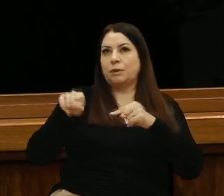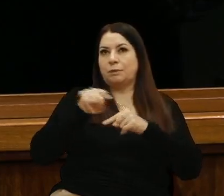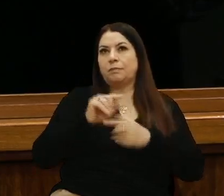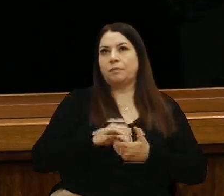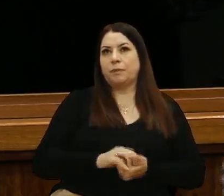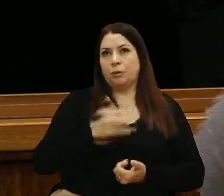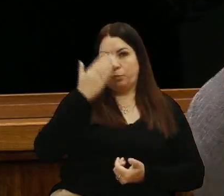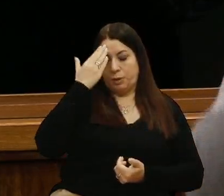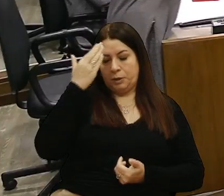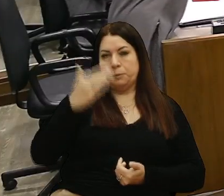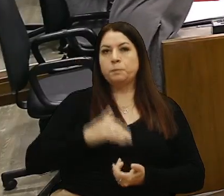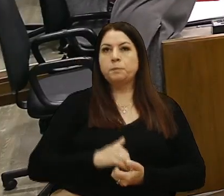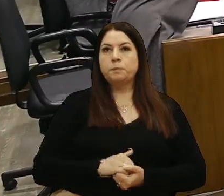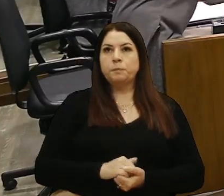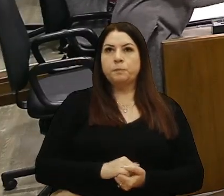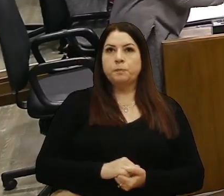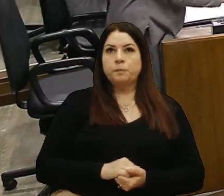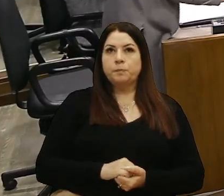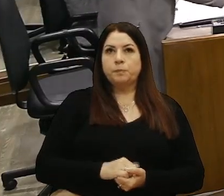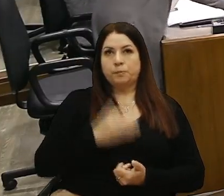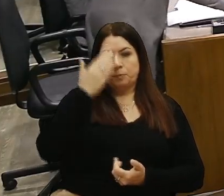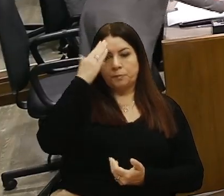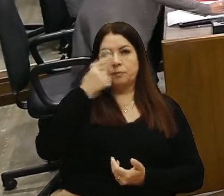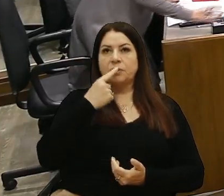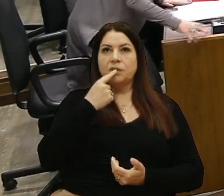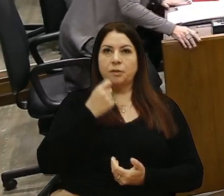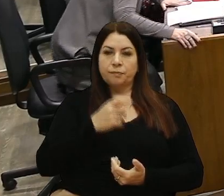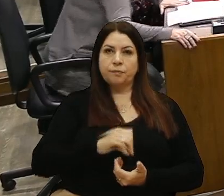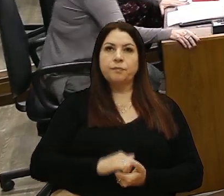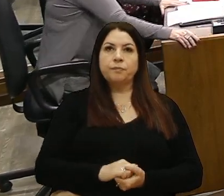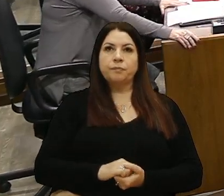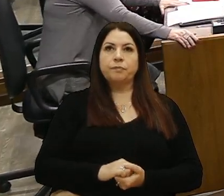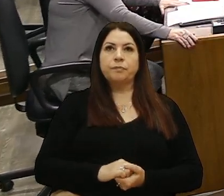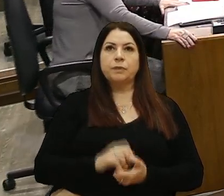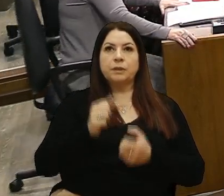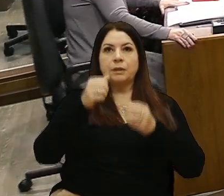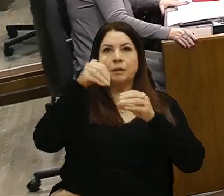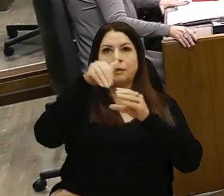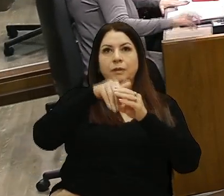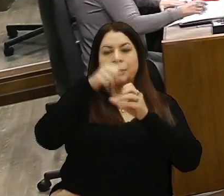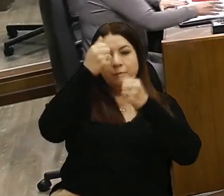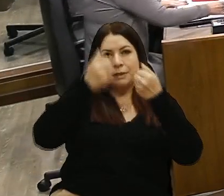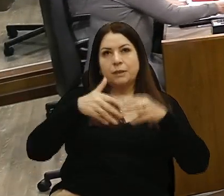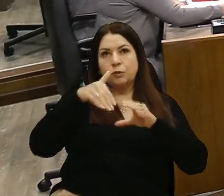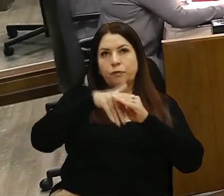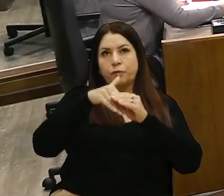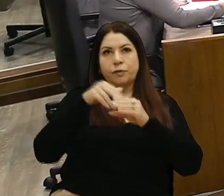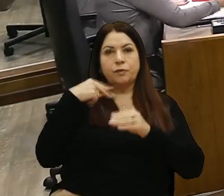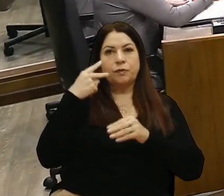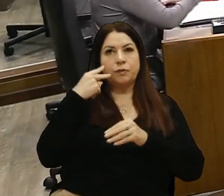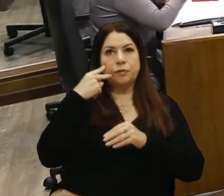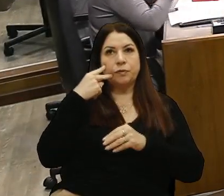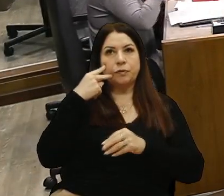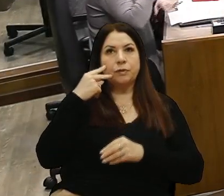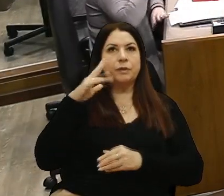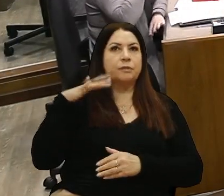aqui. Obrigada. Obrigado, vereadora Rose Frigeri. Em declaração de voto, vereadora Andressa Marques.